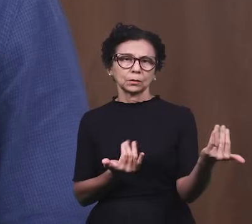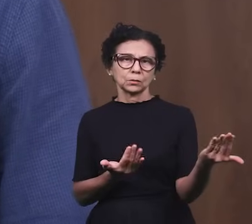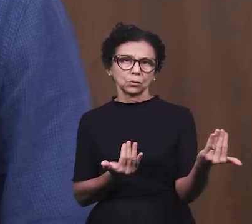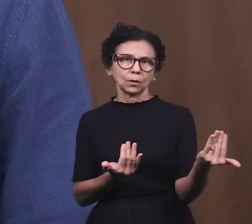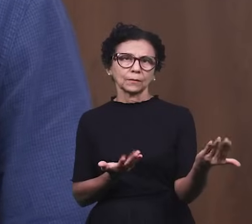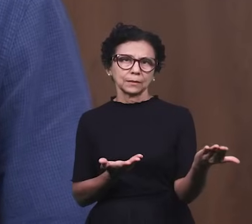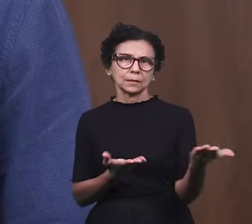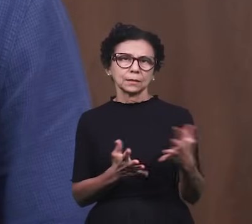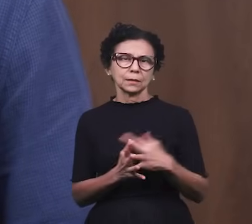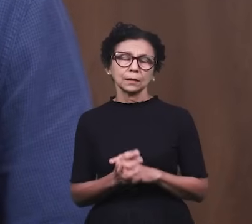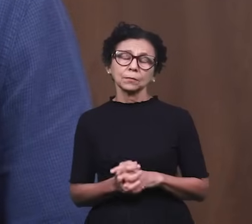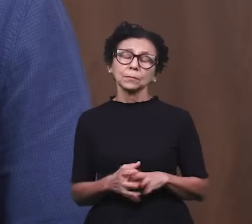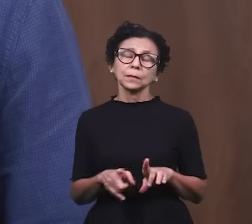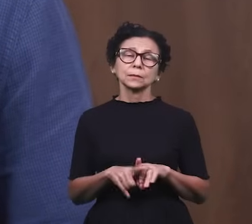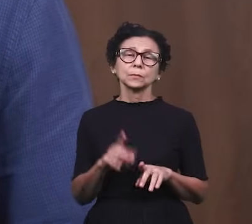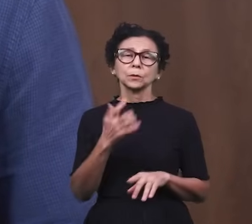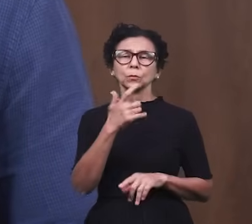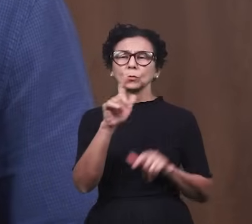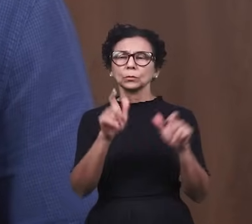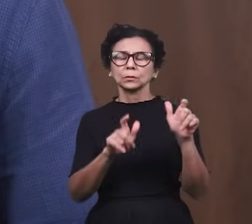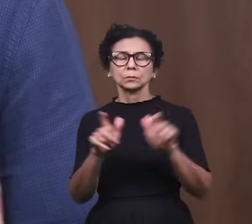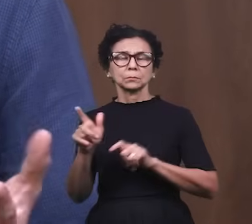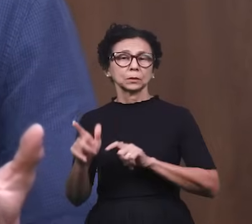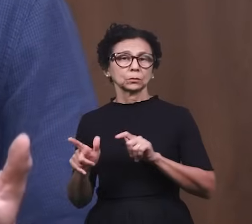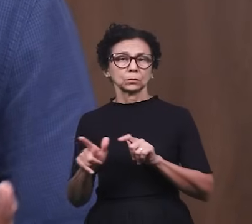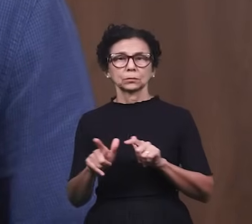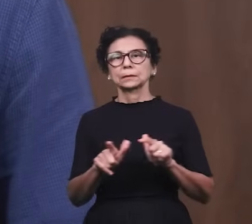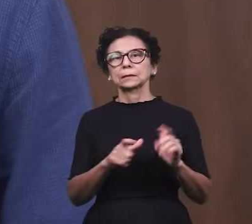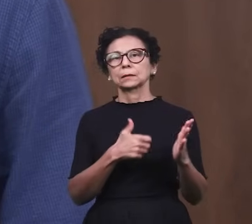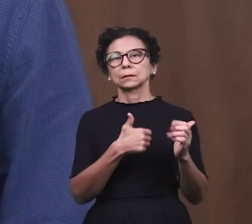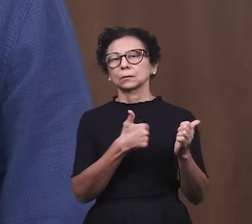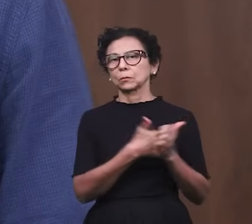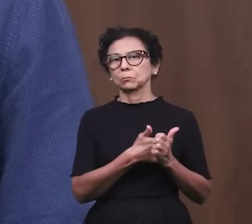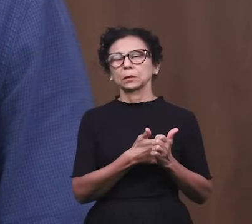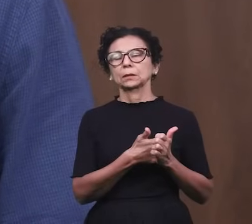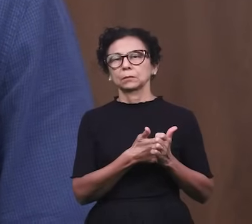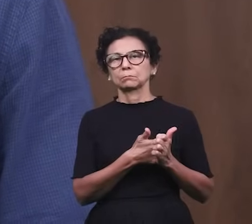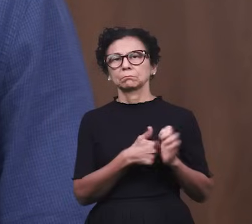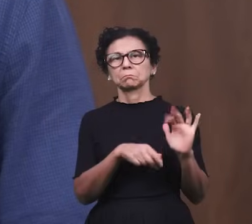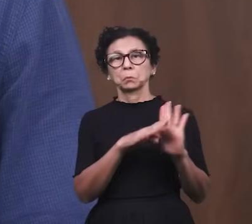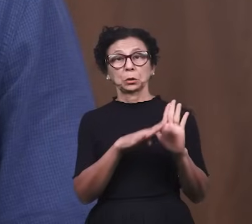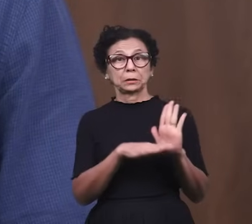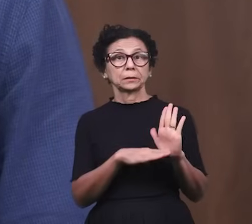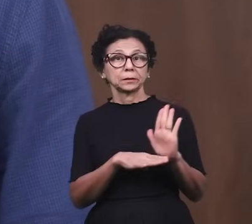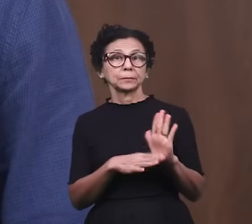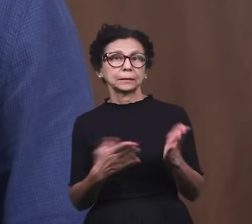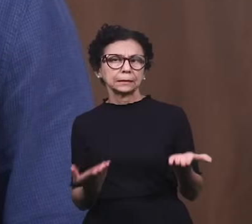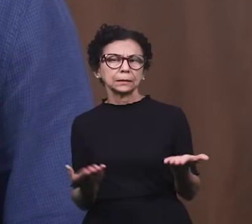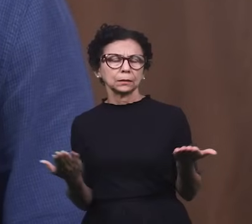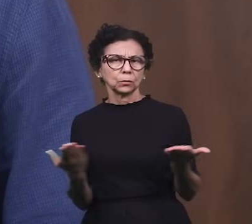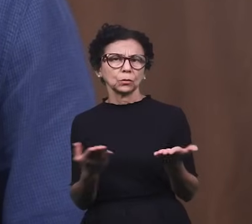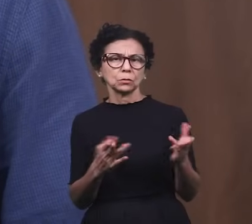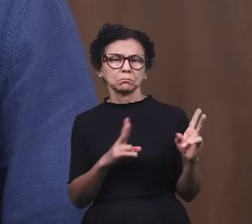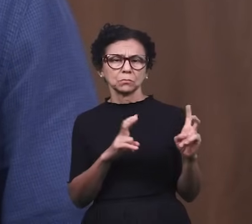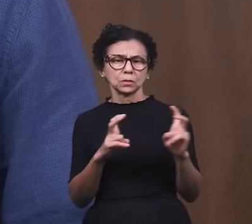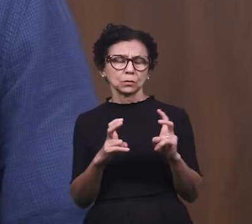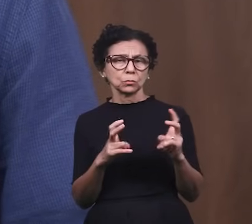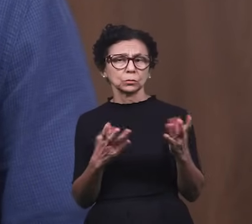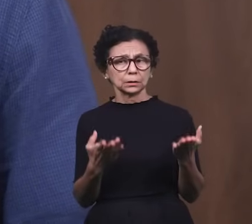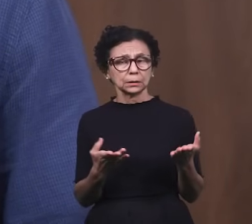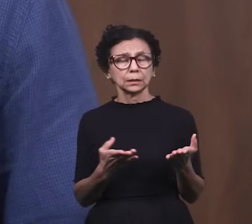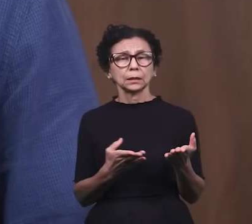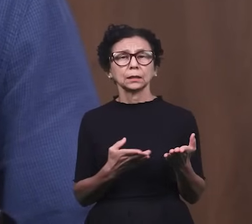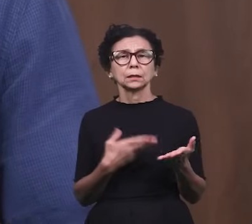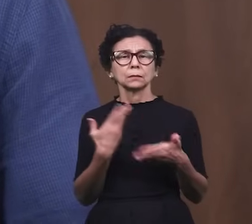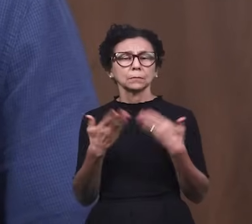ele é voltado para jovens, mas sabemos que também o resto do corpo nos assiste e acompanha. E, porventura, muitos desses